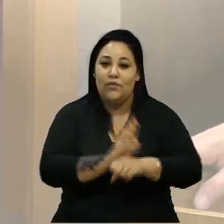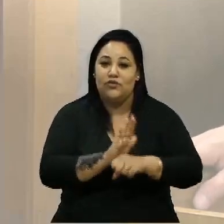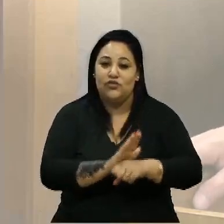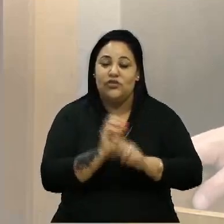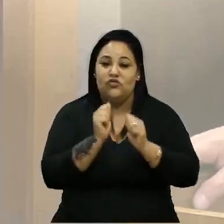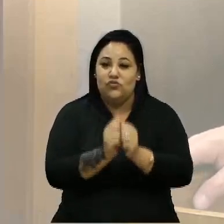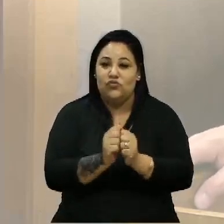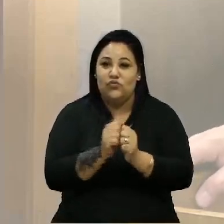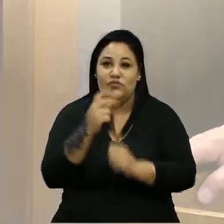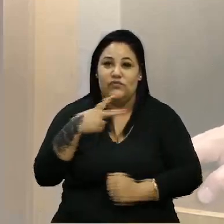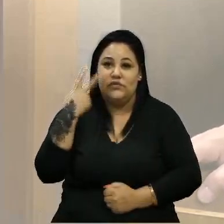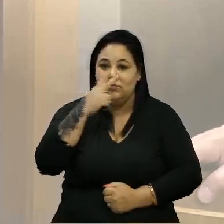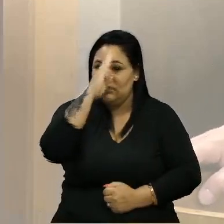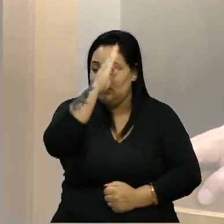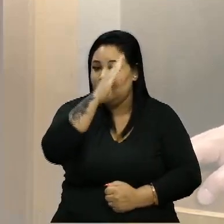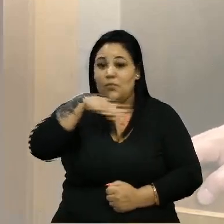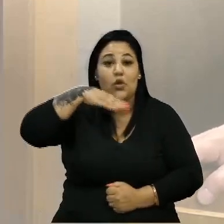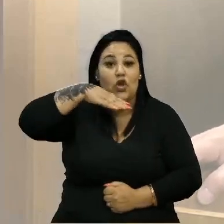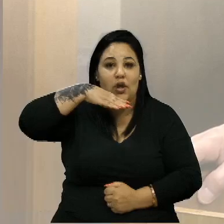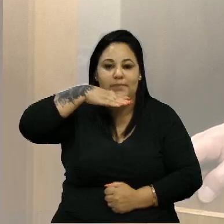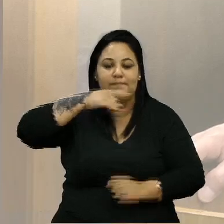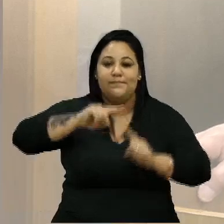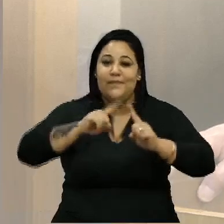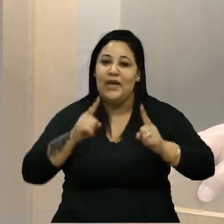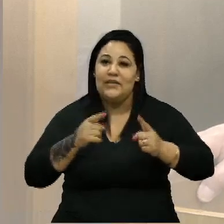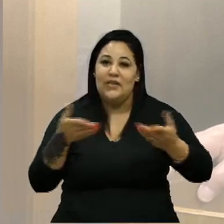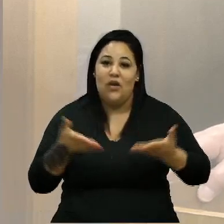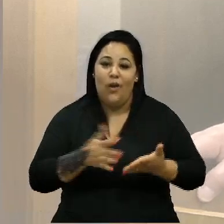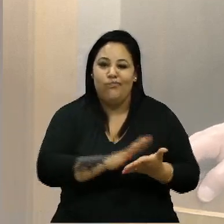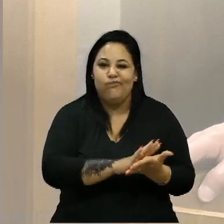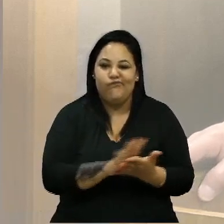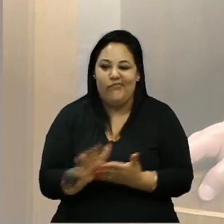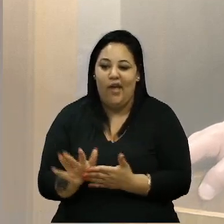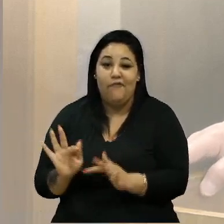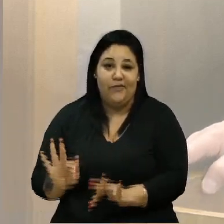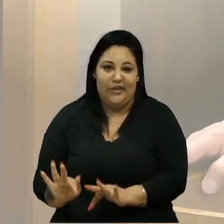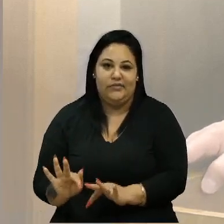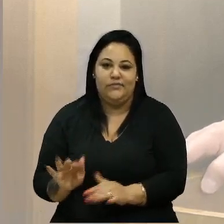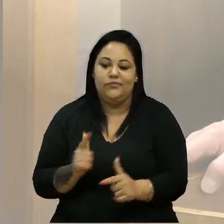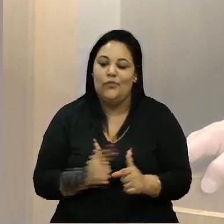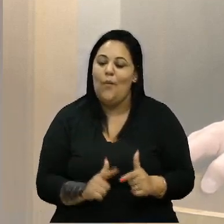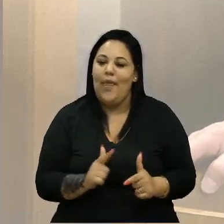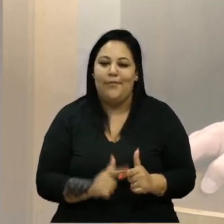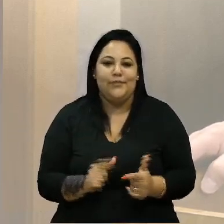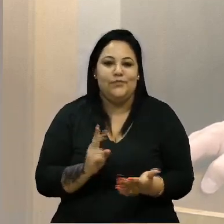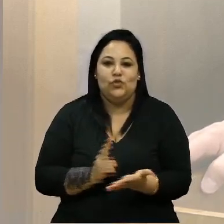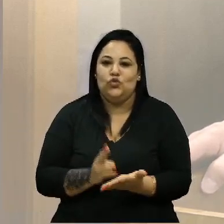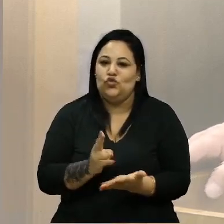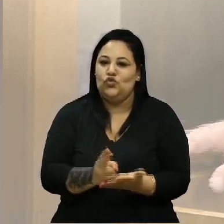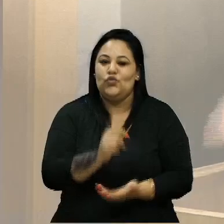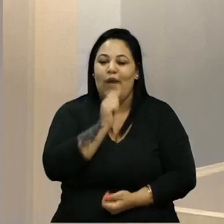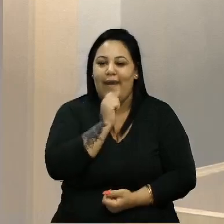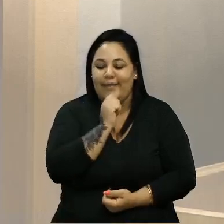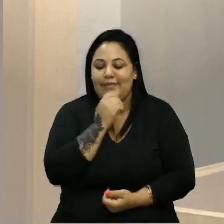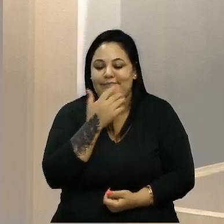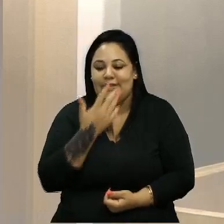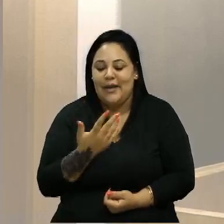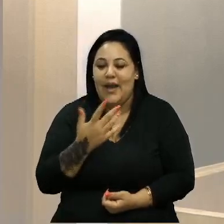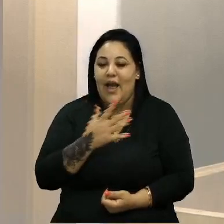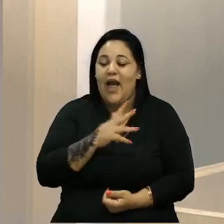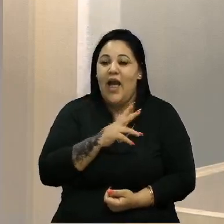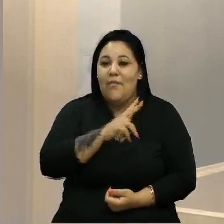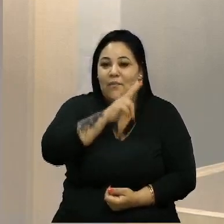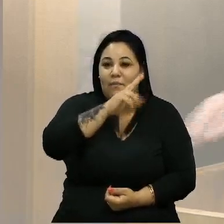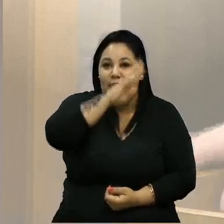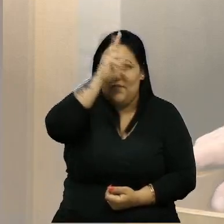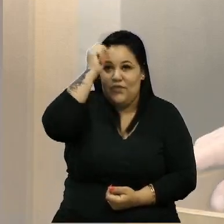Bortola. Mas agora, passado a calamidade, os problemas continuam, a Prefeitura tem